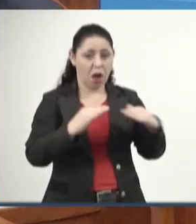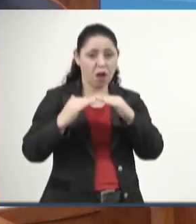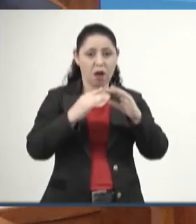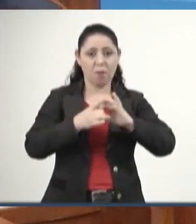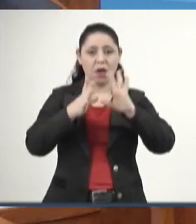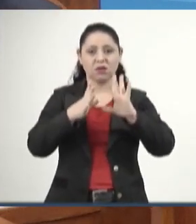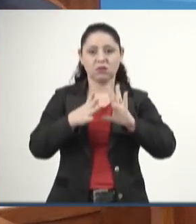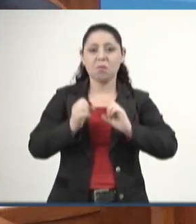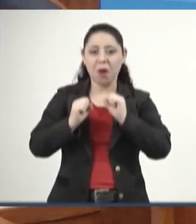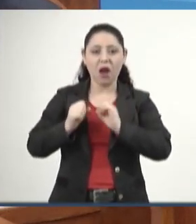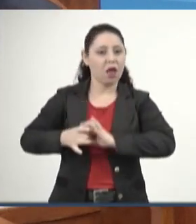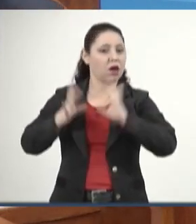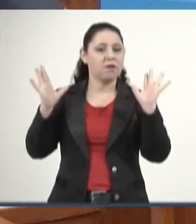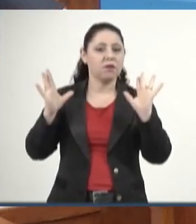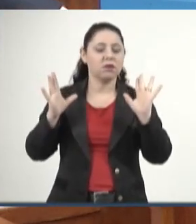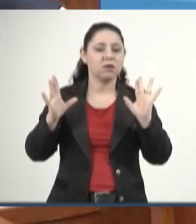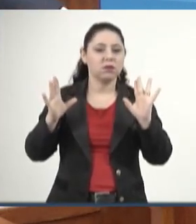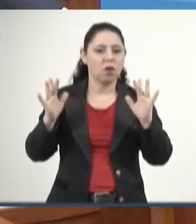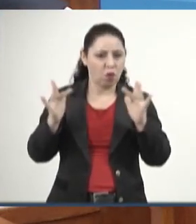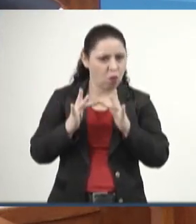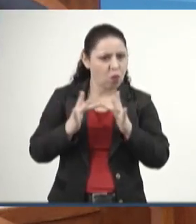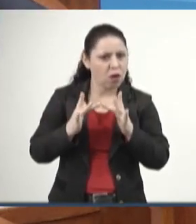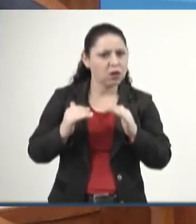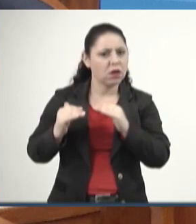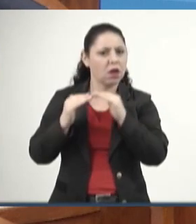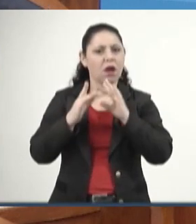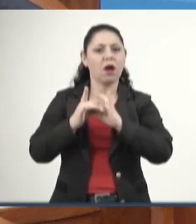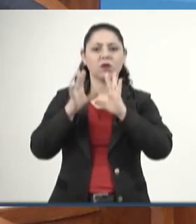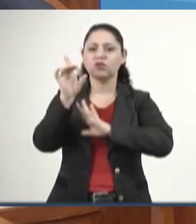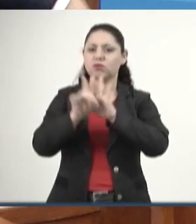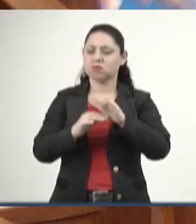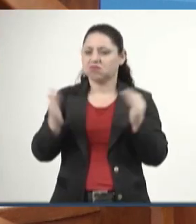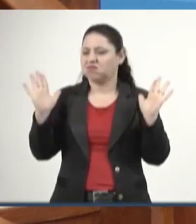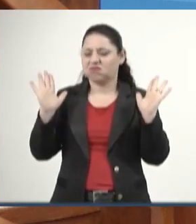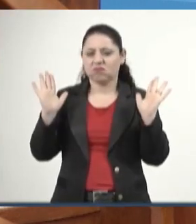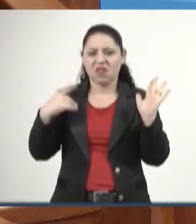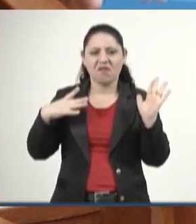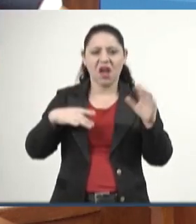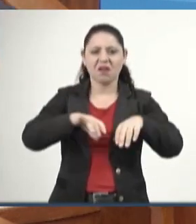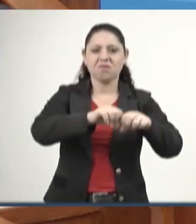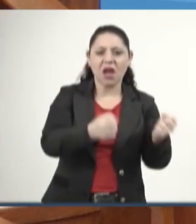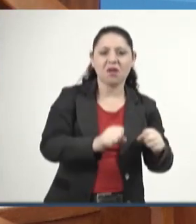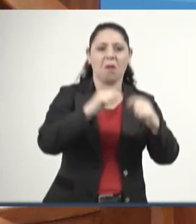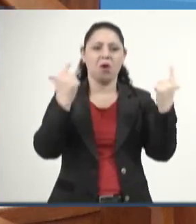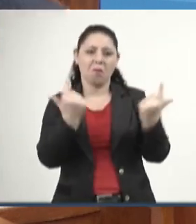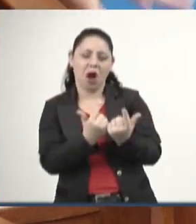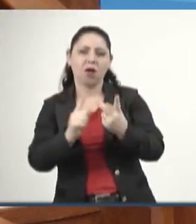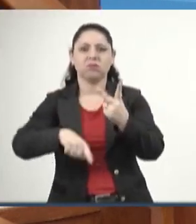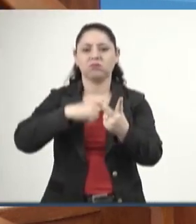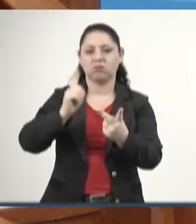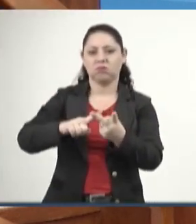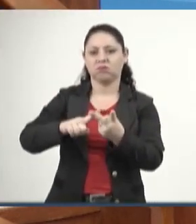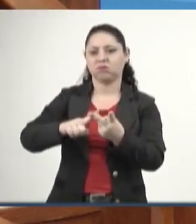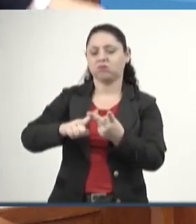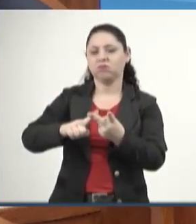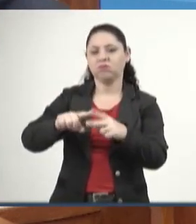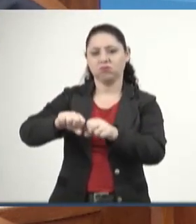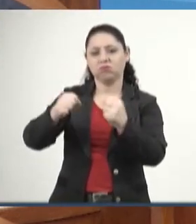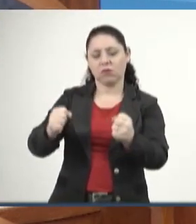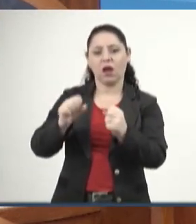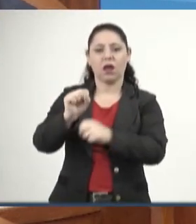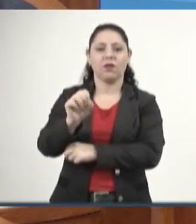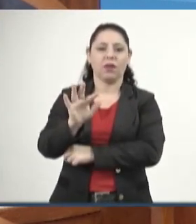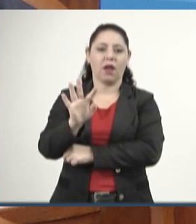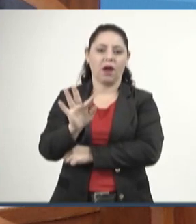Brasil. Vocês não concordam com o Estado Democrático de Direito? Vão lá, quebra a Assembleia Legislativa, quebra o